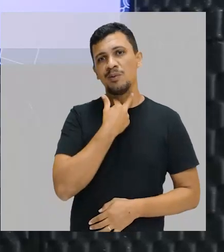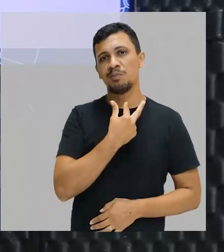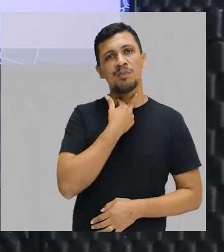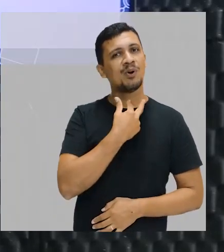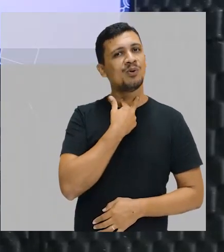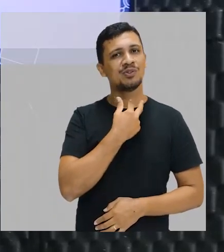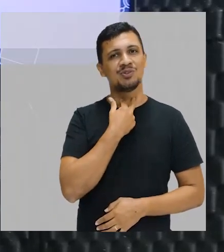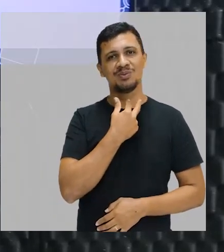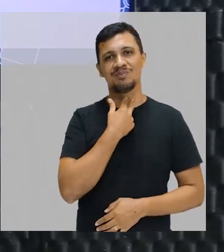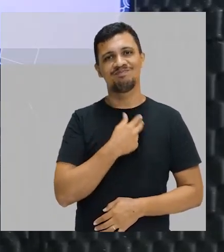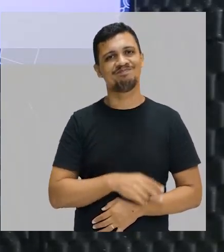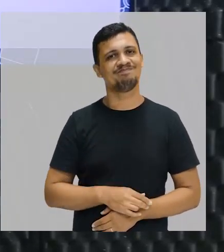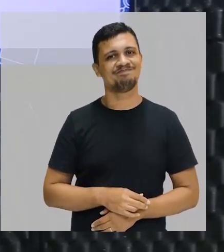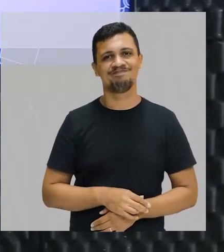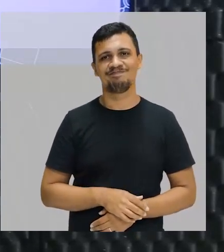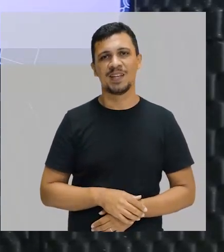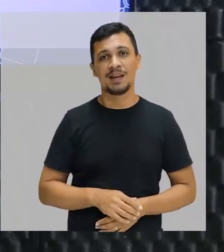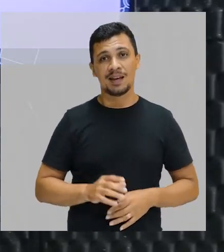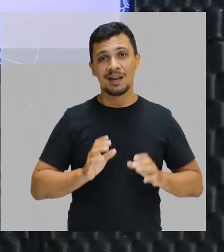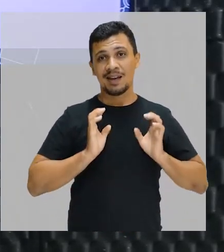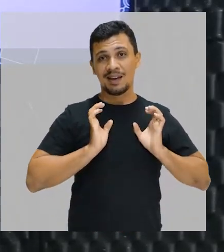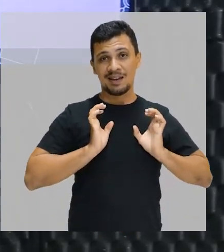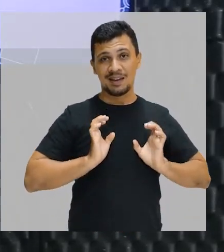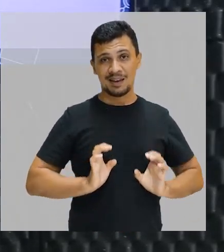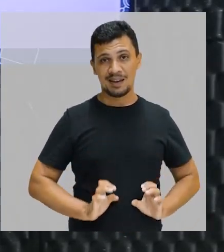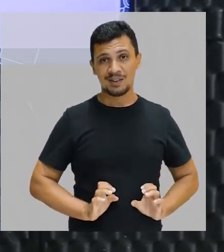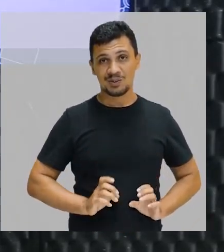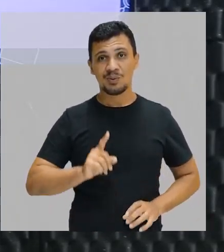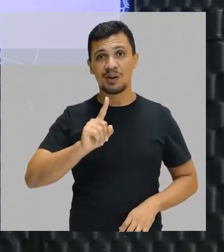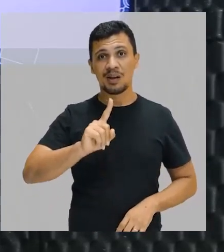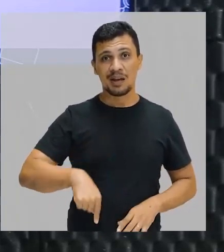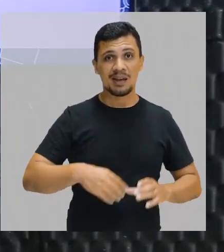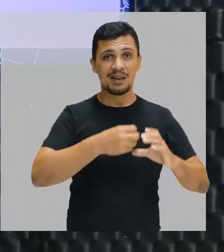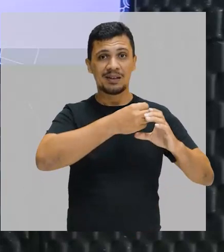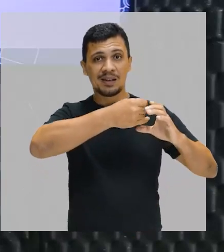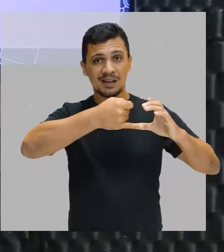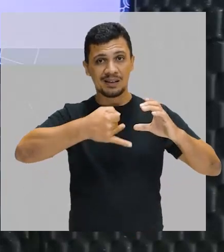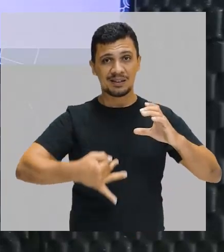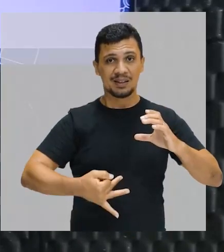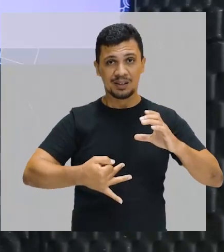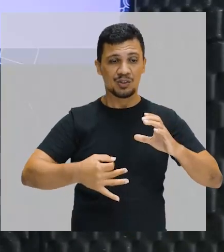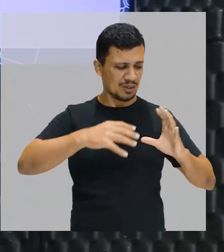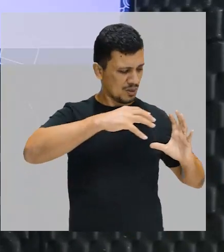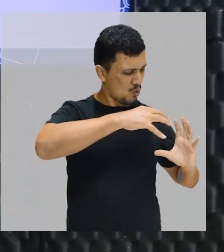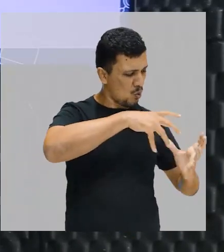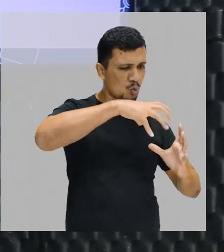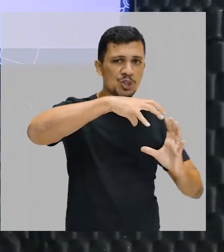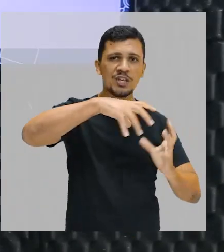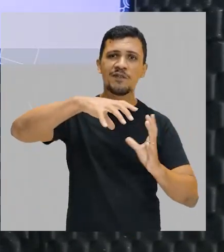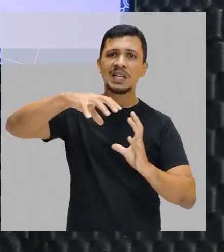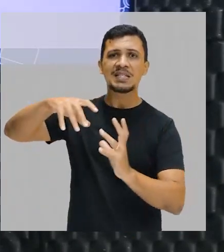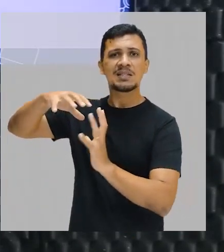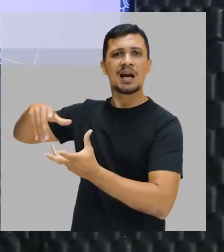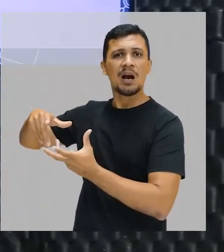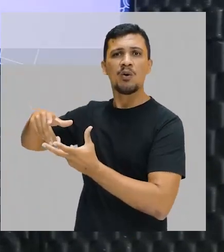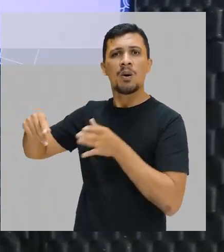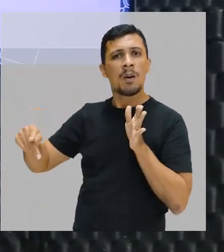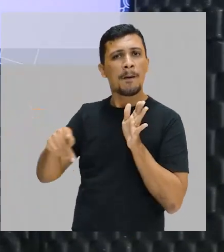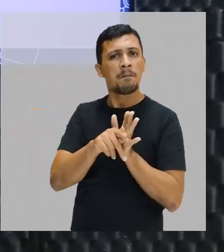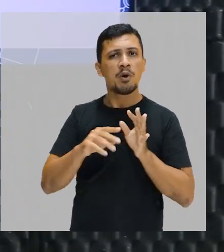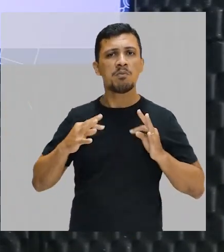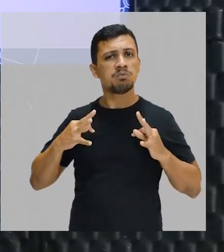isso. A ética, ela trata de elementos universais. Tá? Ética é